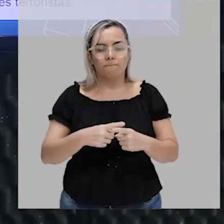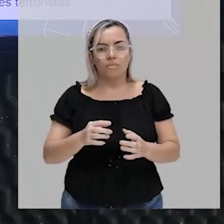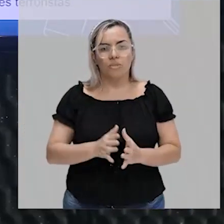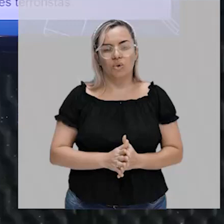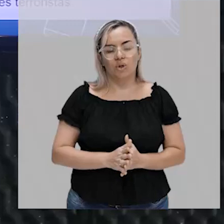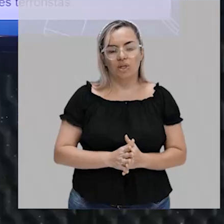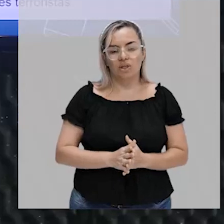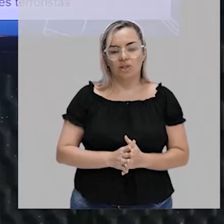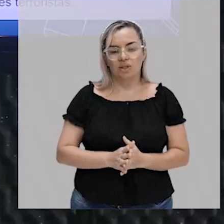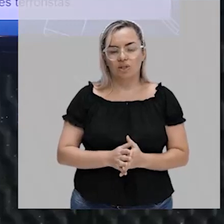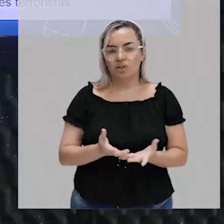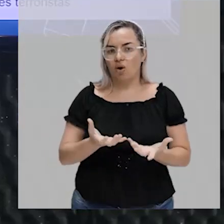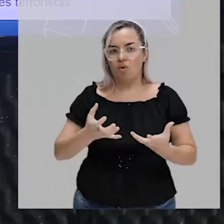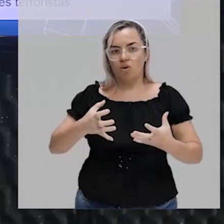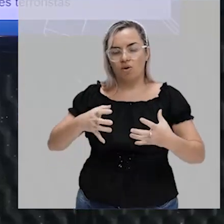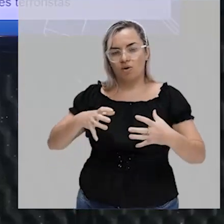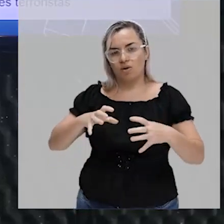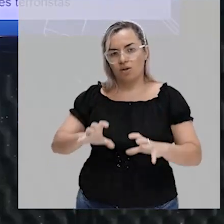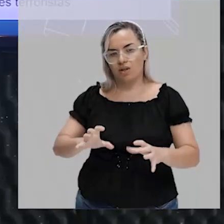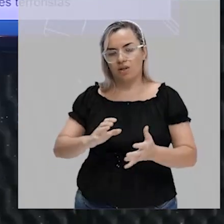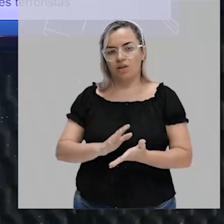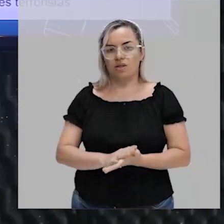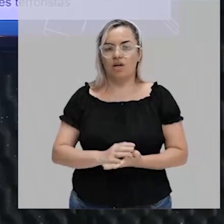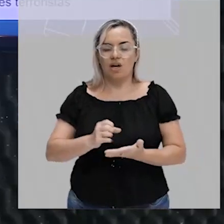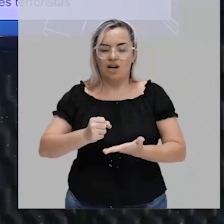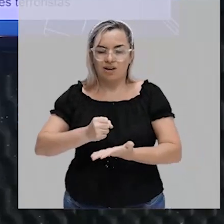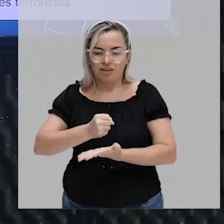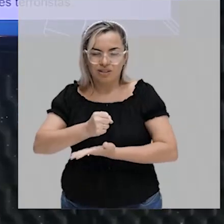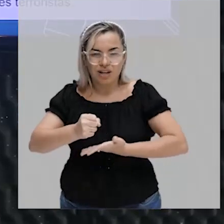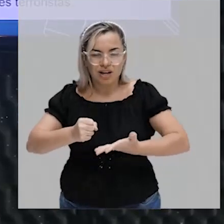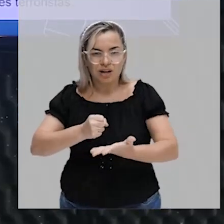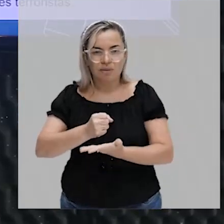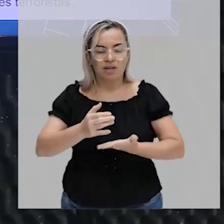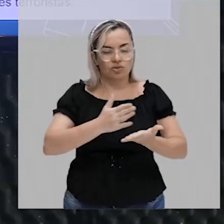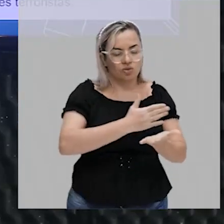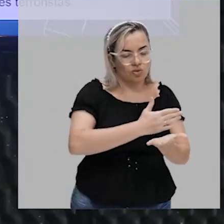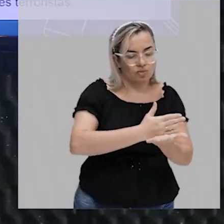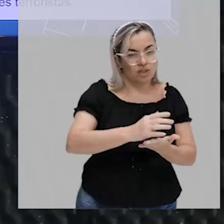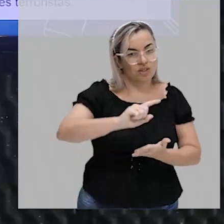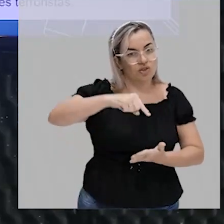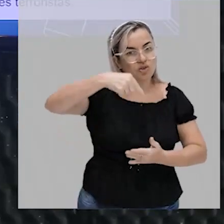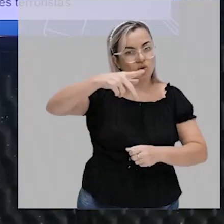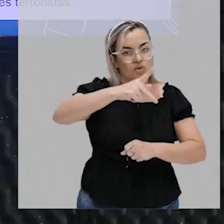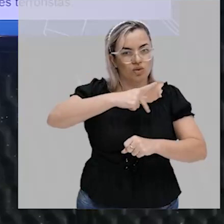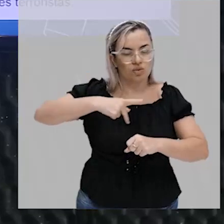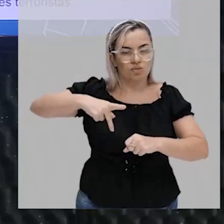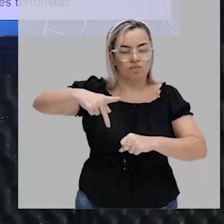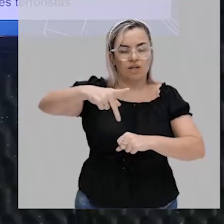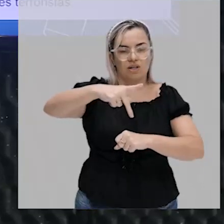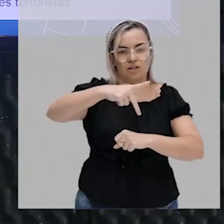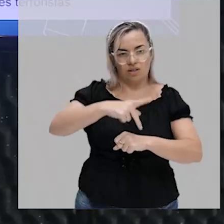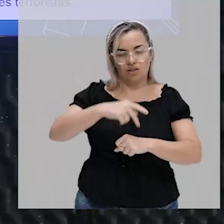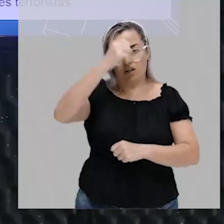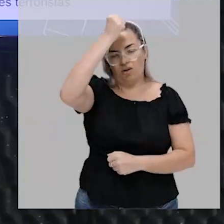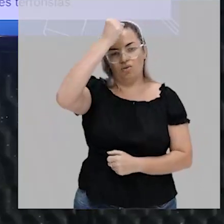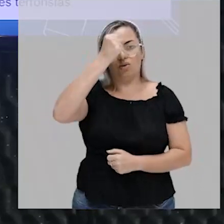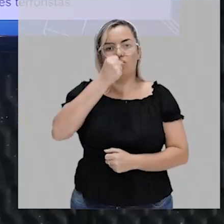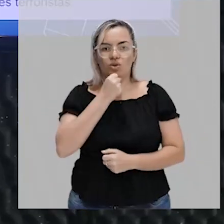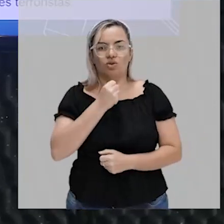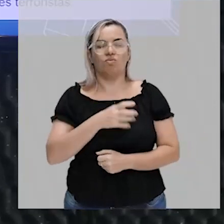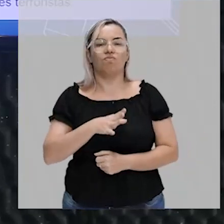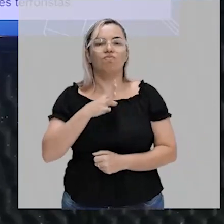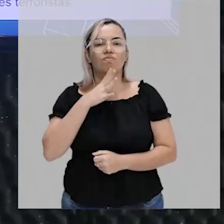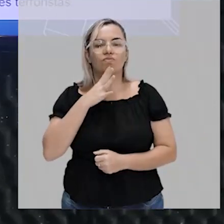vão dar base para o que vai ser o terrorismo que hoje nós conhecemos. Então os Estados Unidos eles vão se tornar o